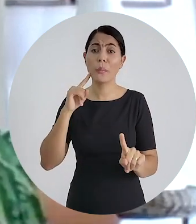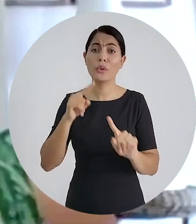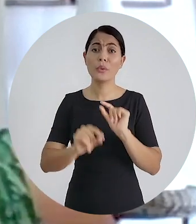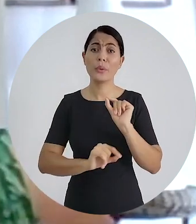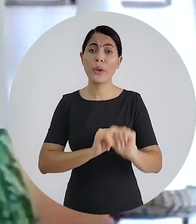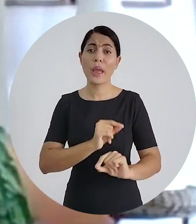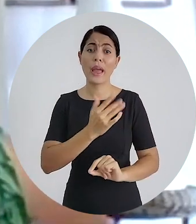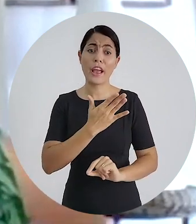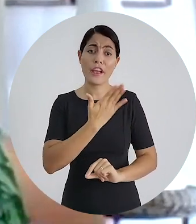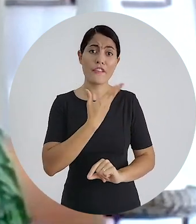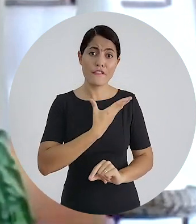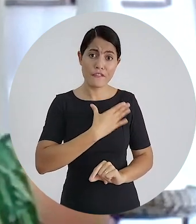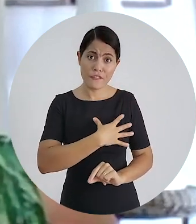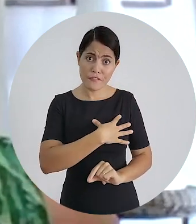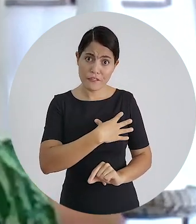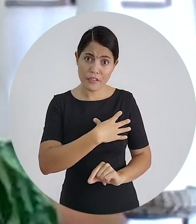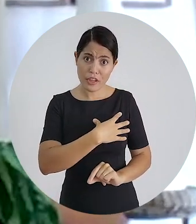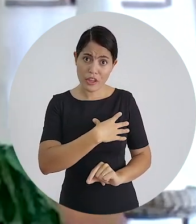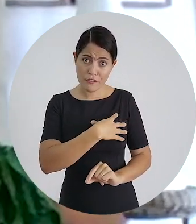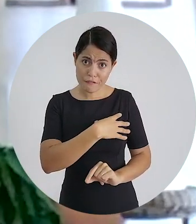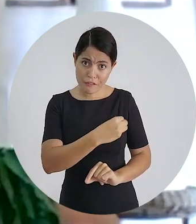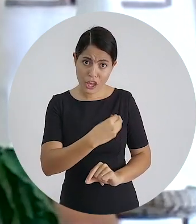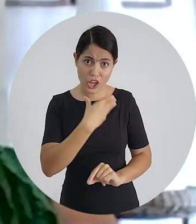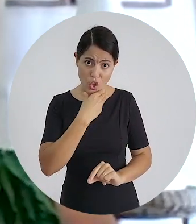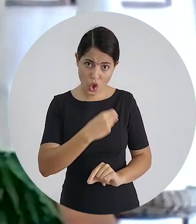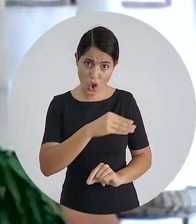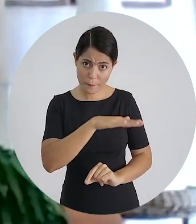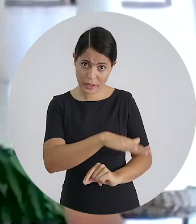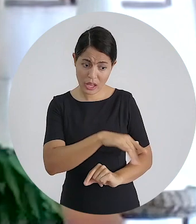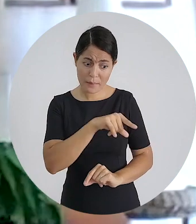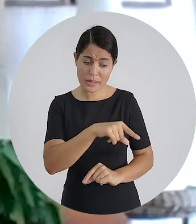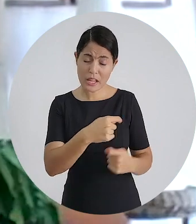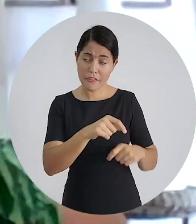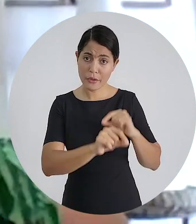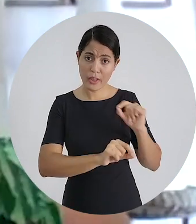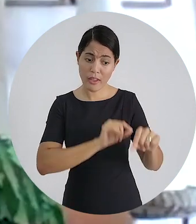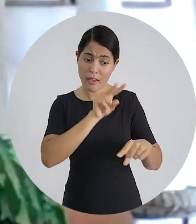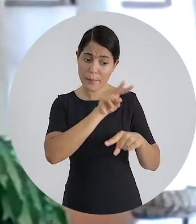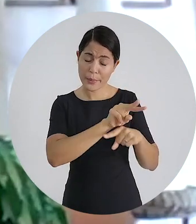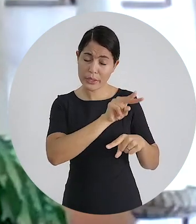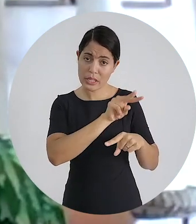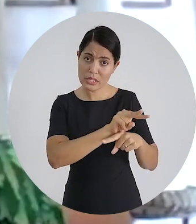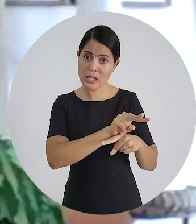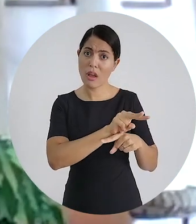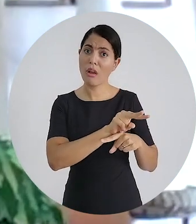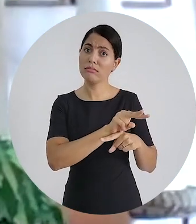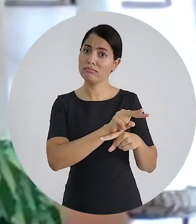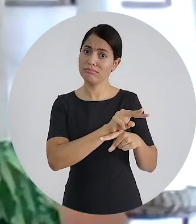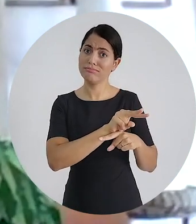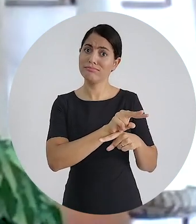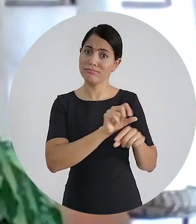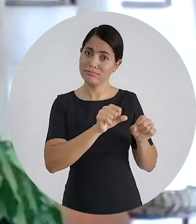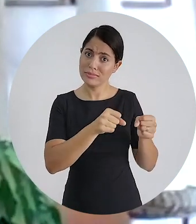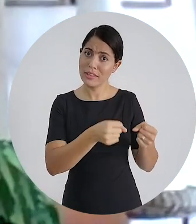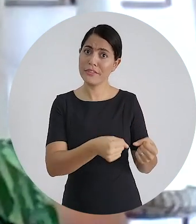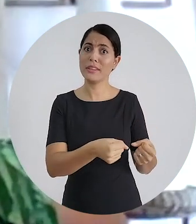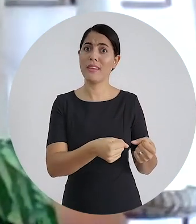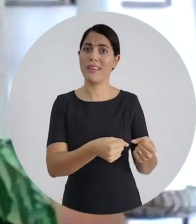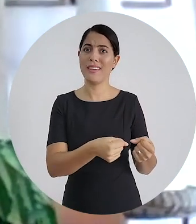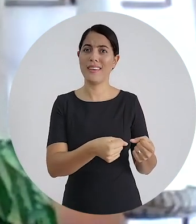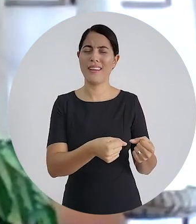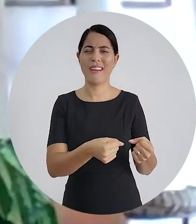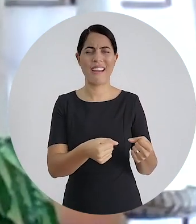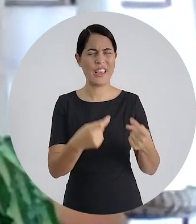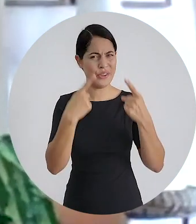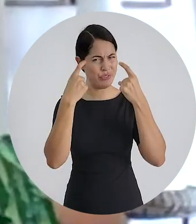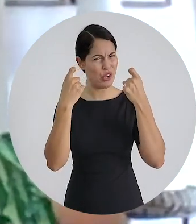deveriam cuidar, proteger, amparar e, na verdade, causam esse ato de violência, praticam esse ato de